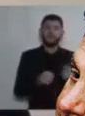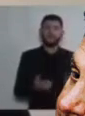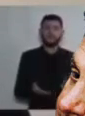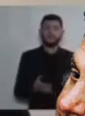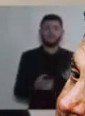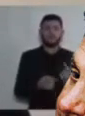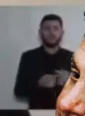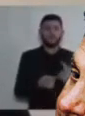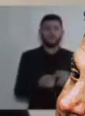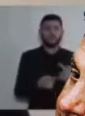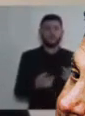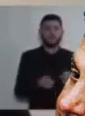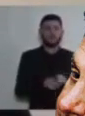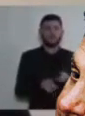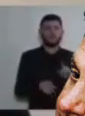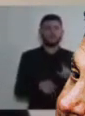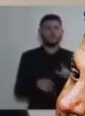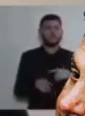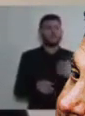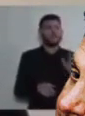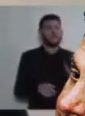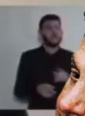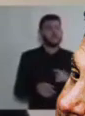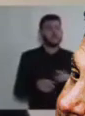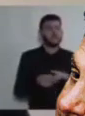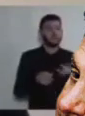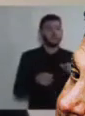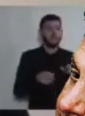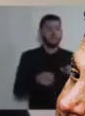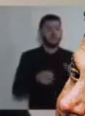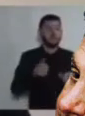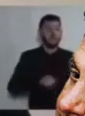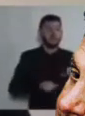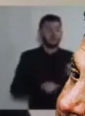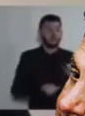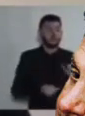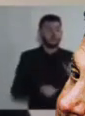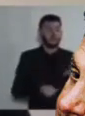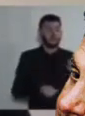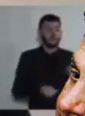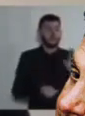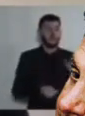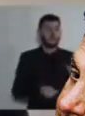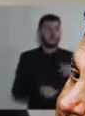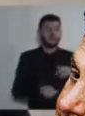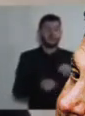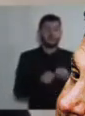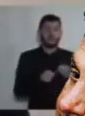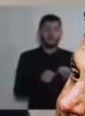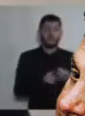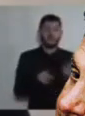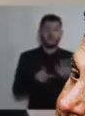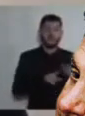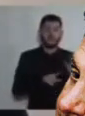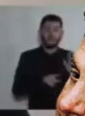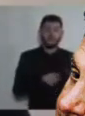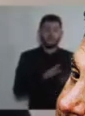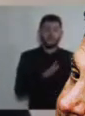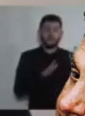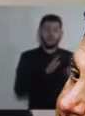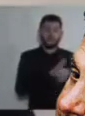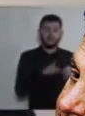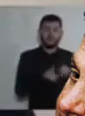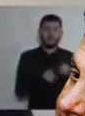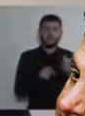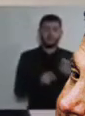levantamento do sigilo, precisamente na semana que antecedeu o primeiro turno da disputa eleitoral? Pergunto.